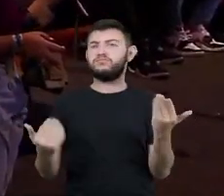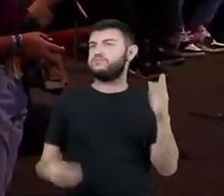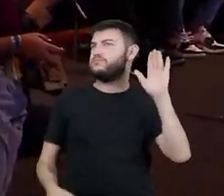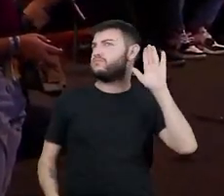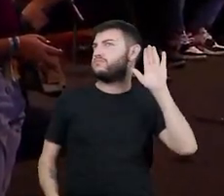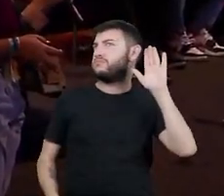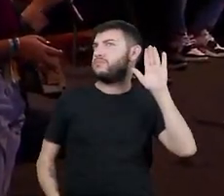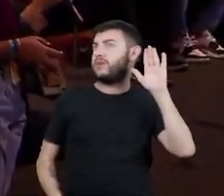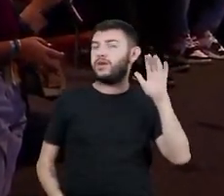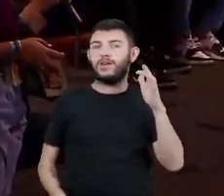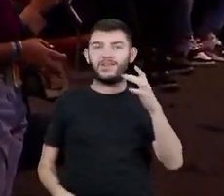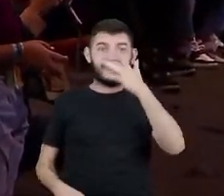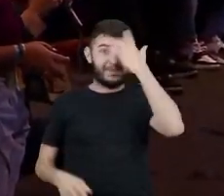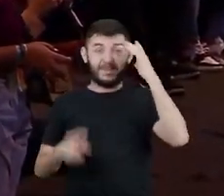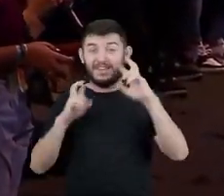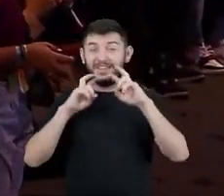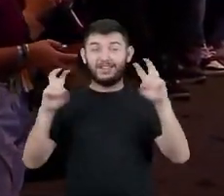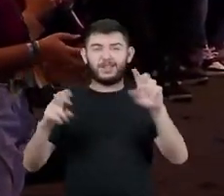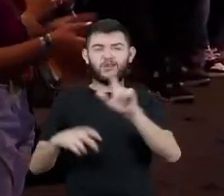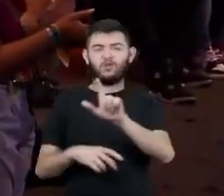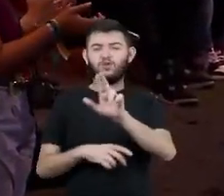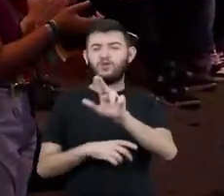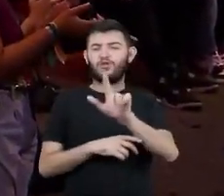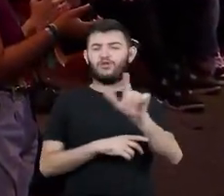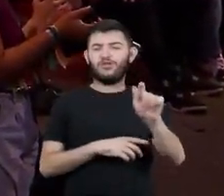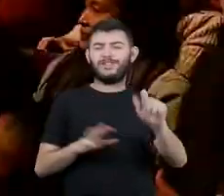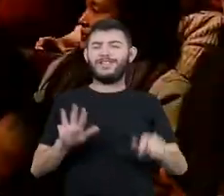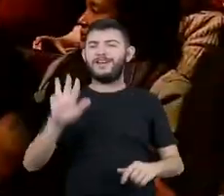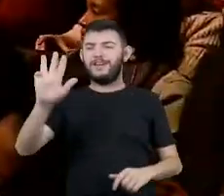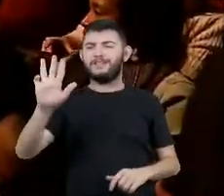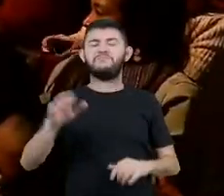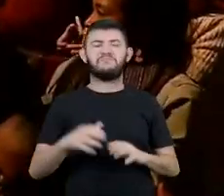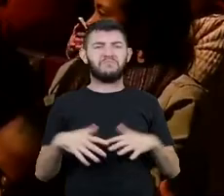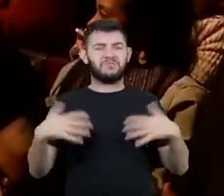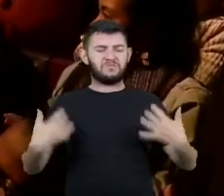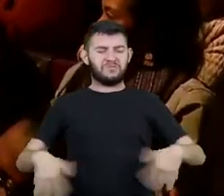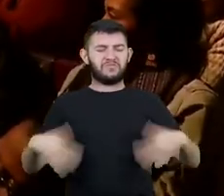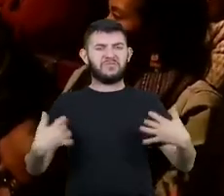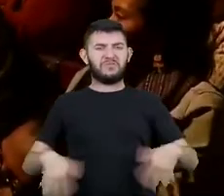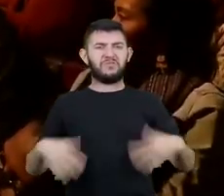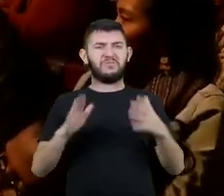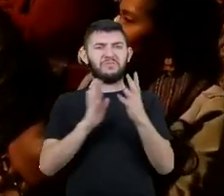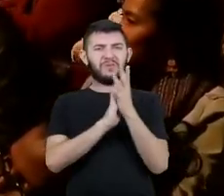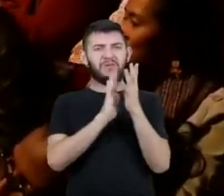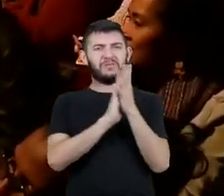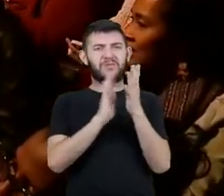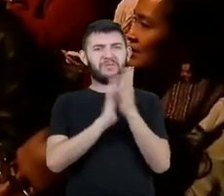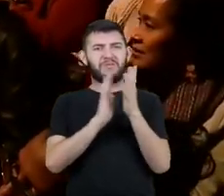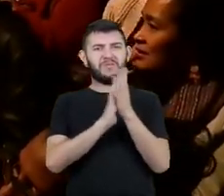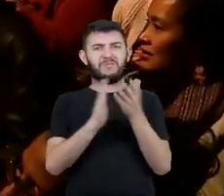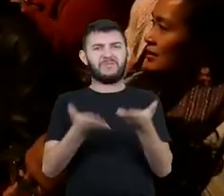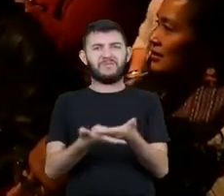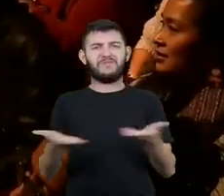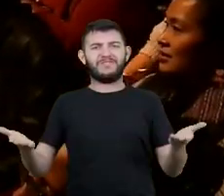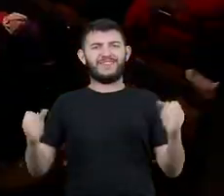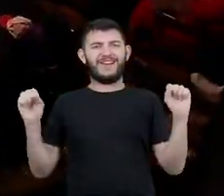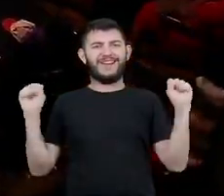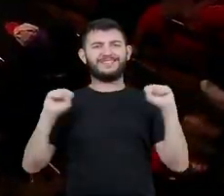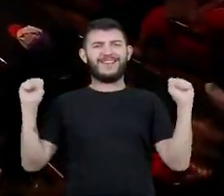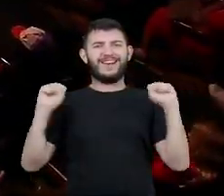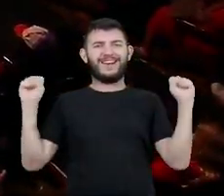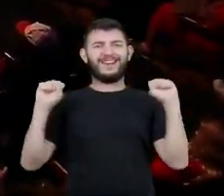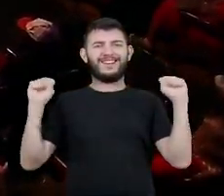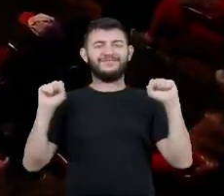Danadinhos, hein? Gostei. Palmas para eles, né? Arrasaram. Palmas para vocês. A esperança está em nossas